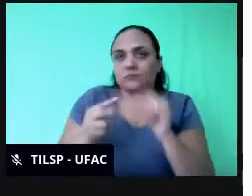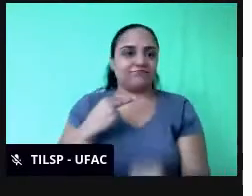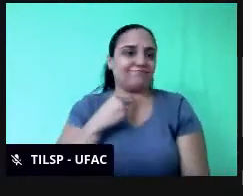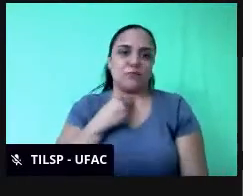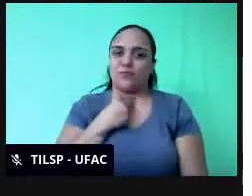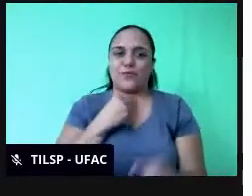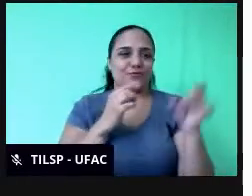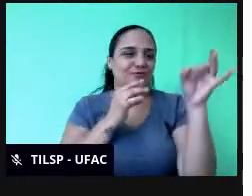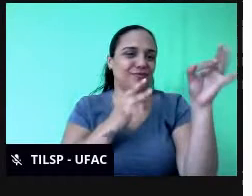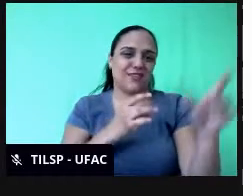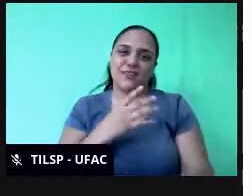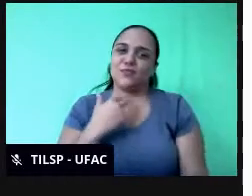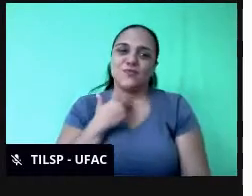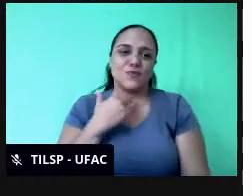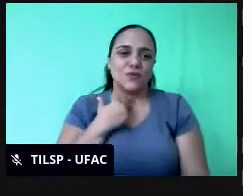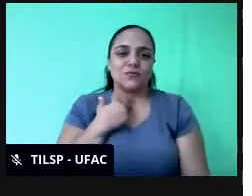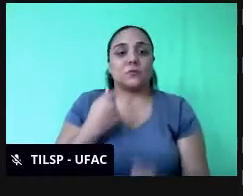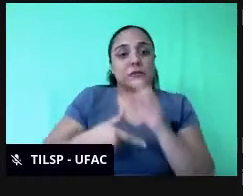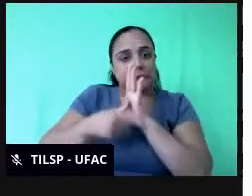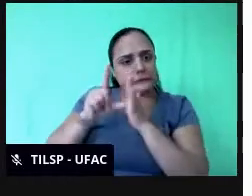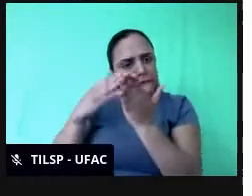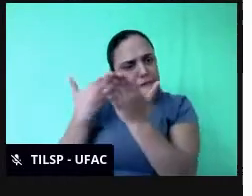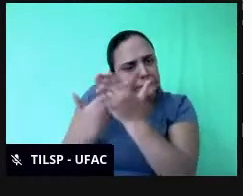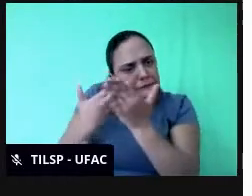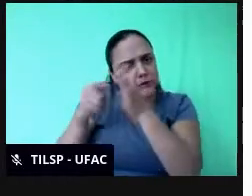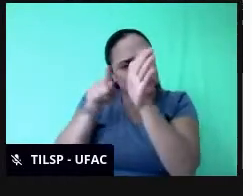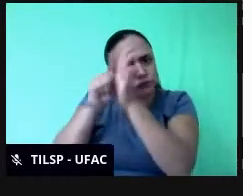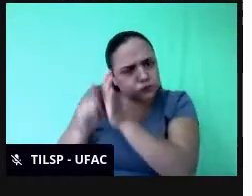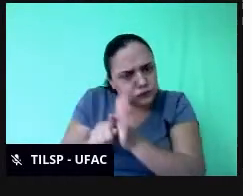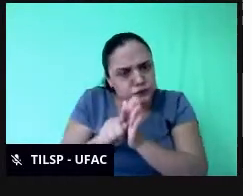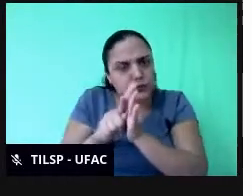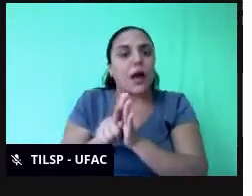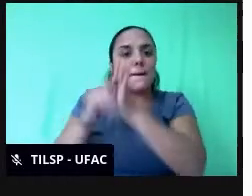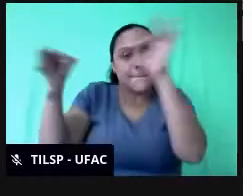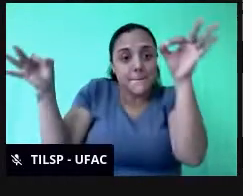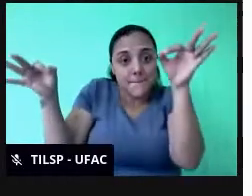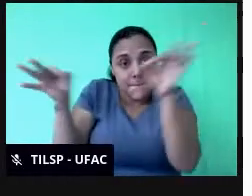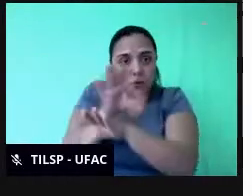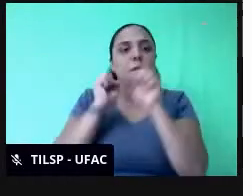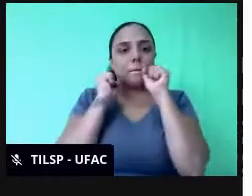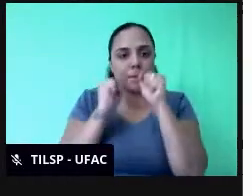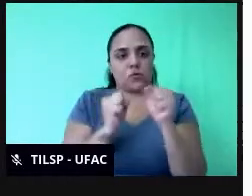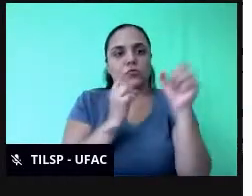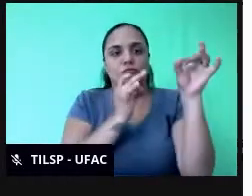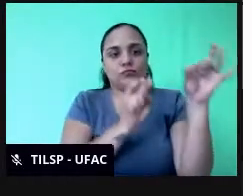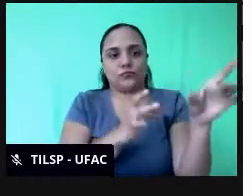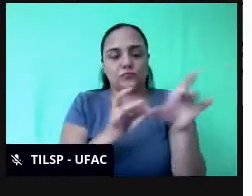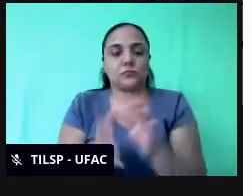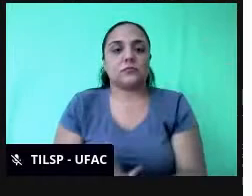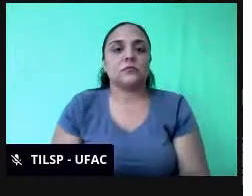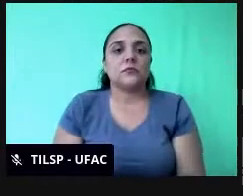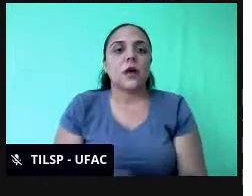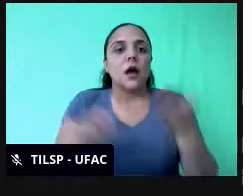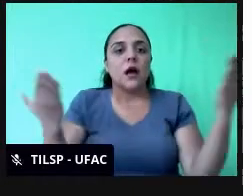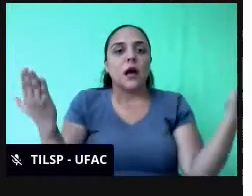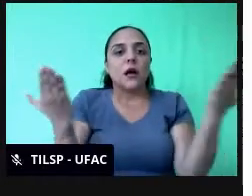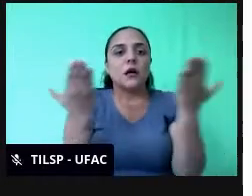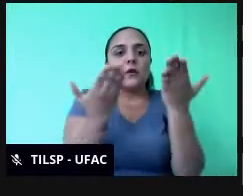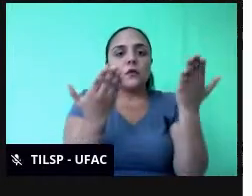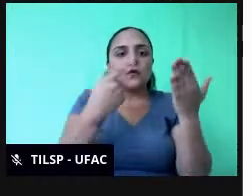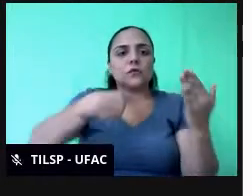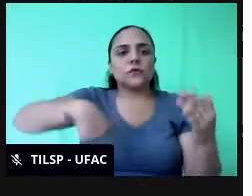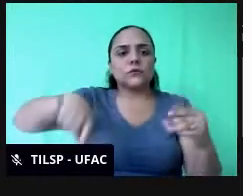Anvisa, essa falta de regulamentação desses suplementos. Então, o que eu trago para vocês? Então, vejam que, diante